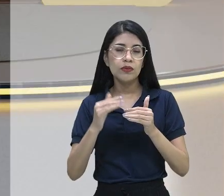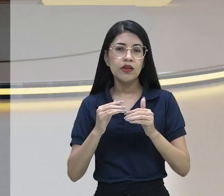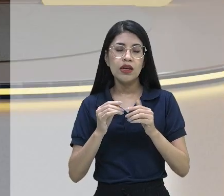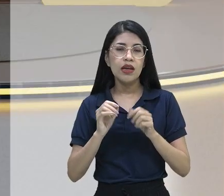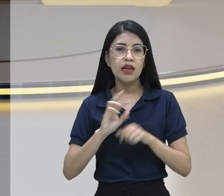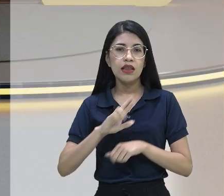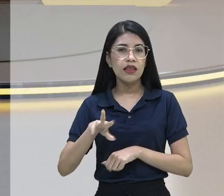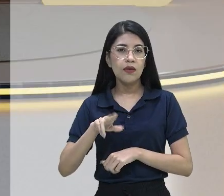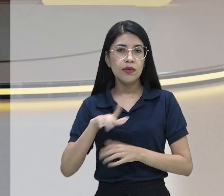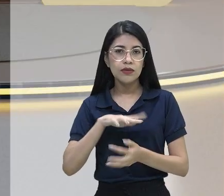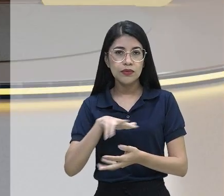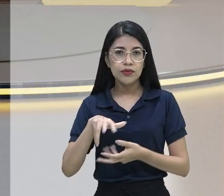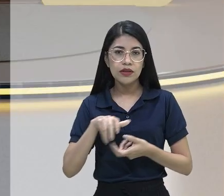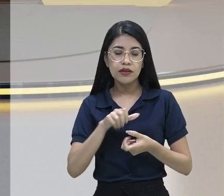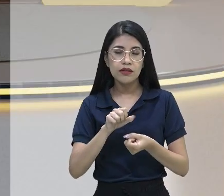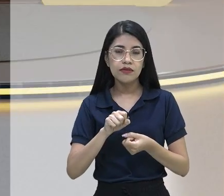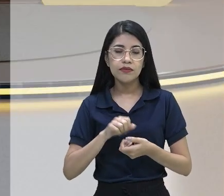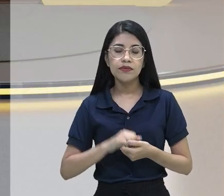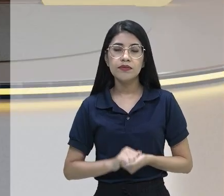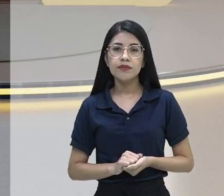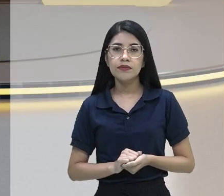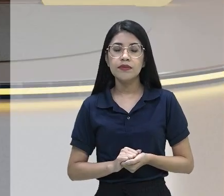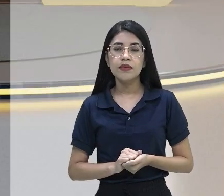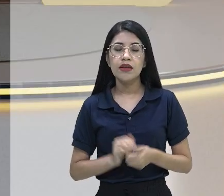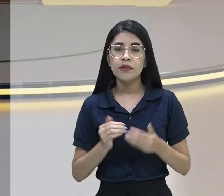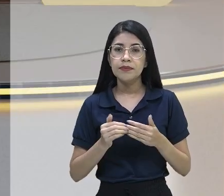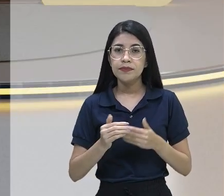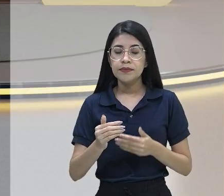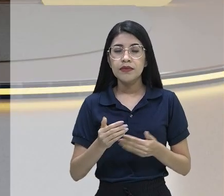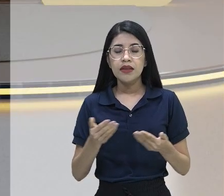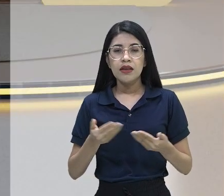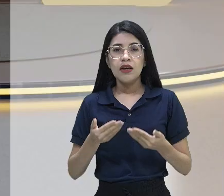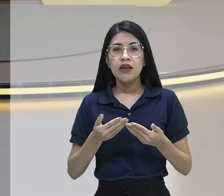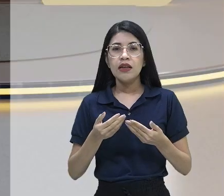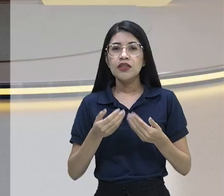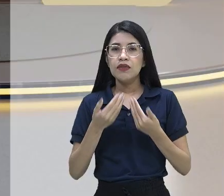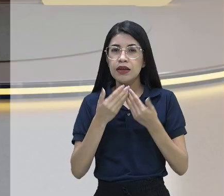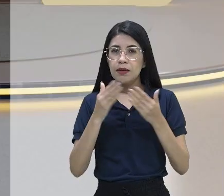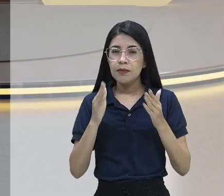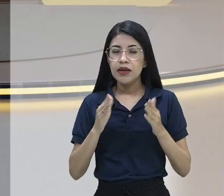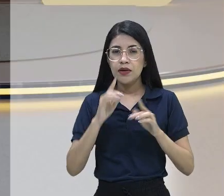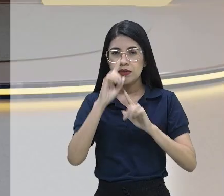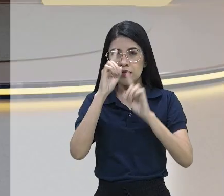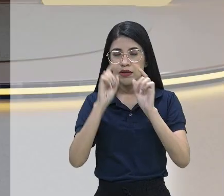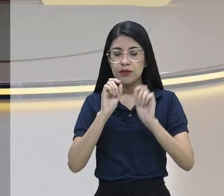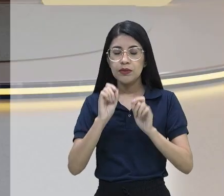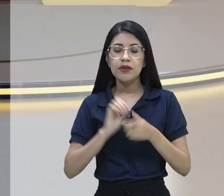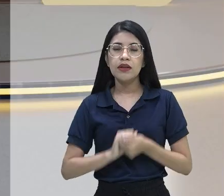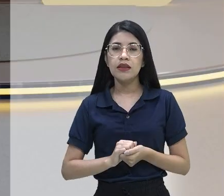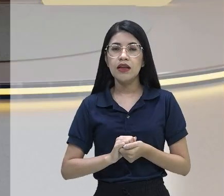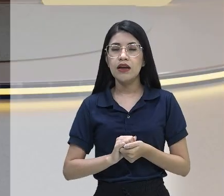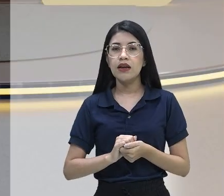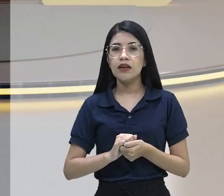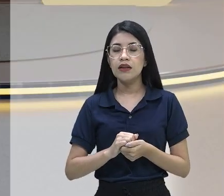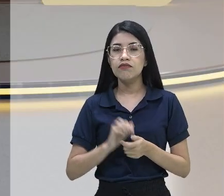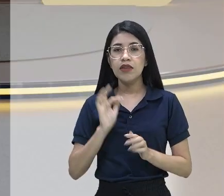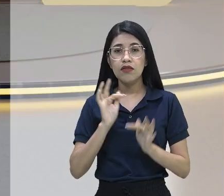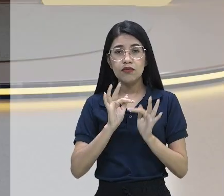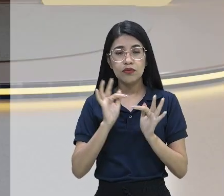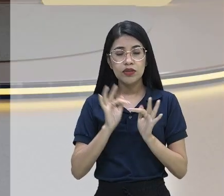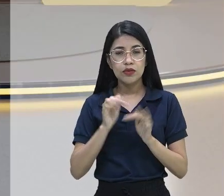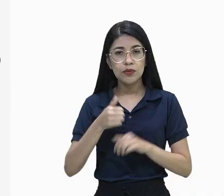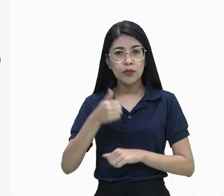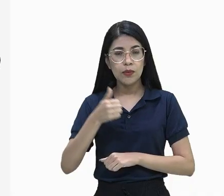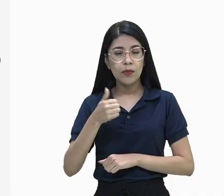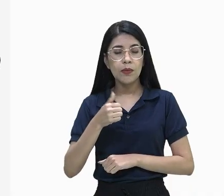não sustentável, tá bom? Mas vamos continuar aqui porque vamos ampliar ainda essa ideia de equação do primeiro grau, matemática, Amazônia